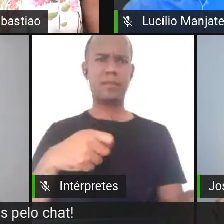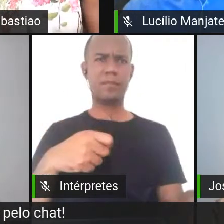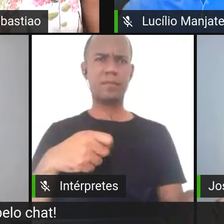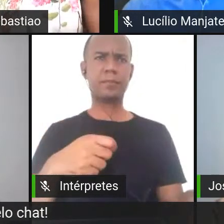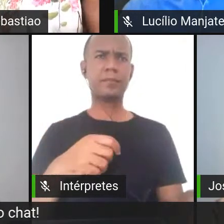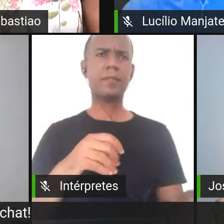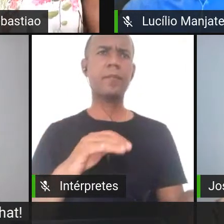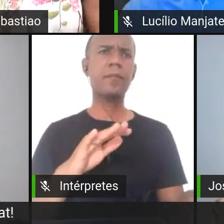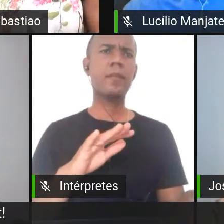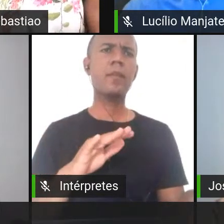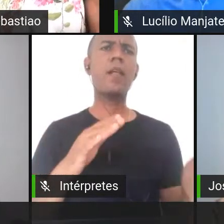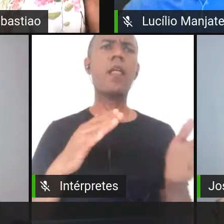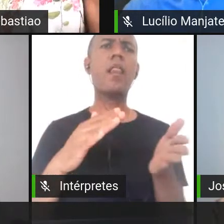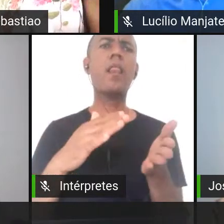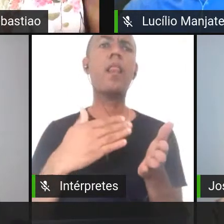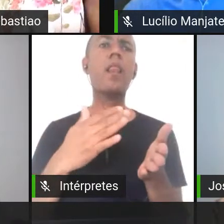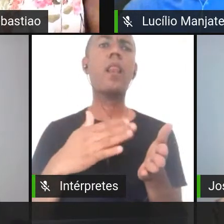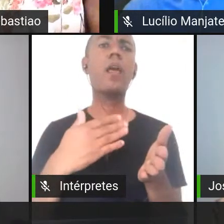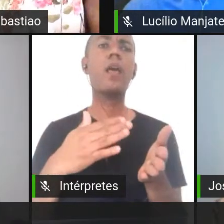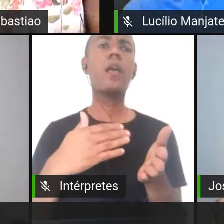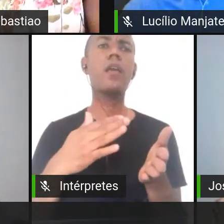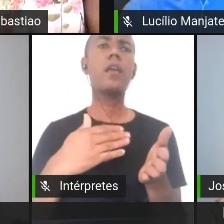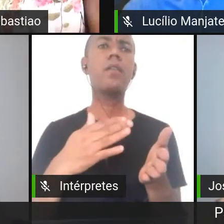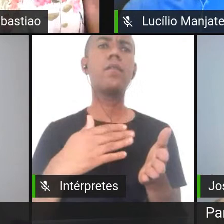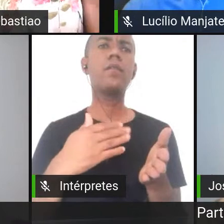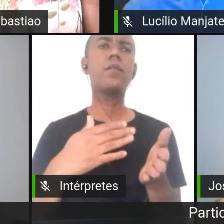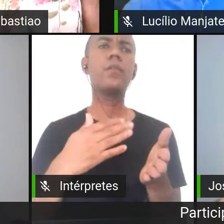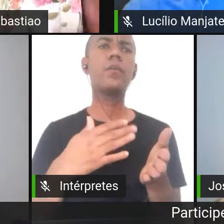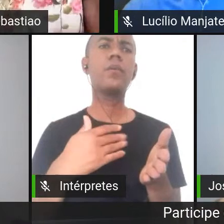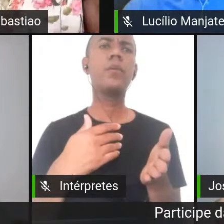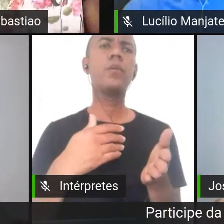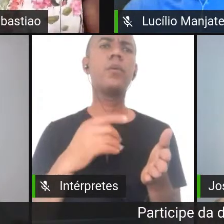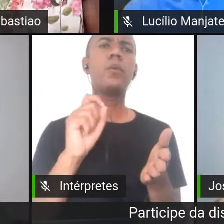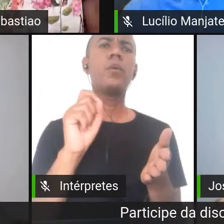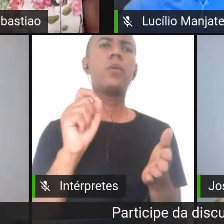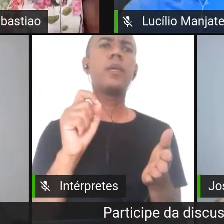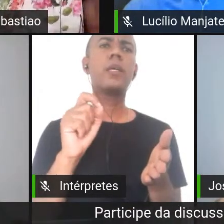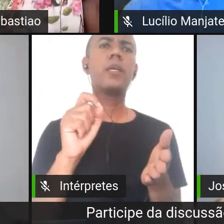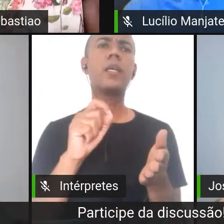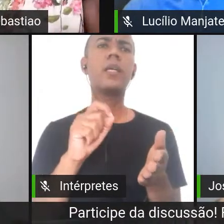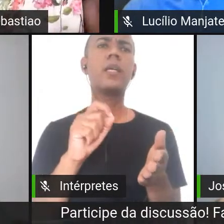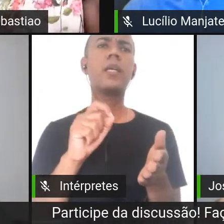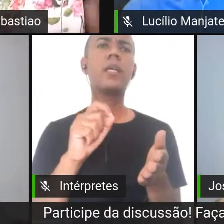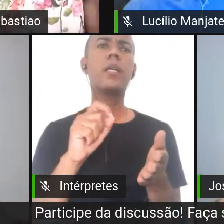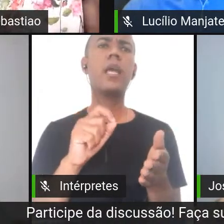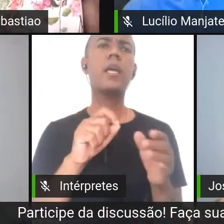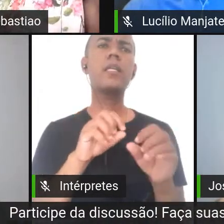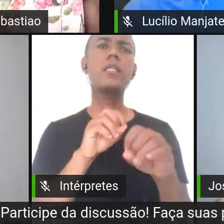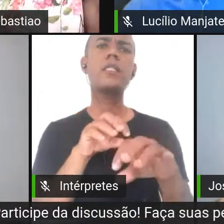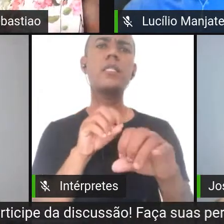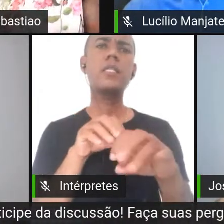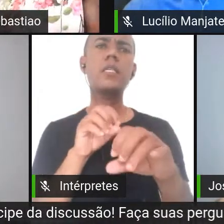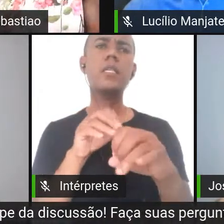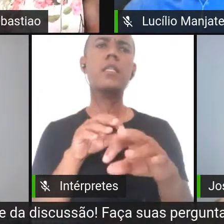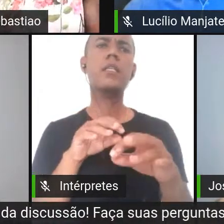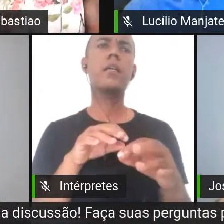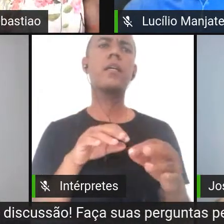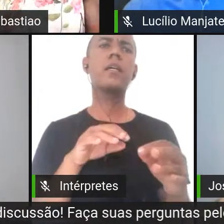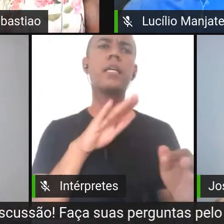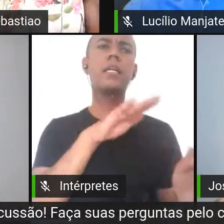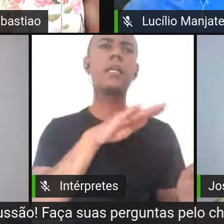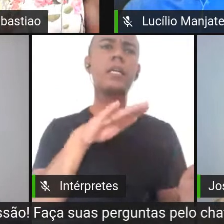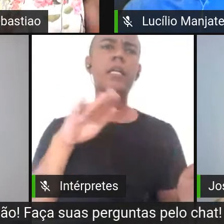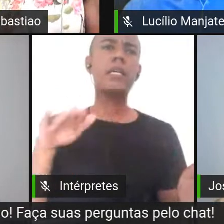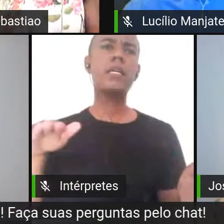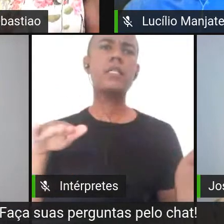Não, são livros que se adequam. As crianças leem tudo